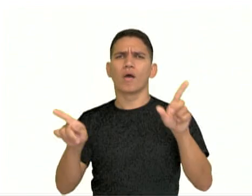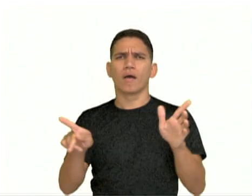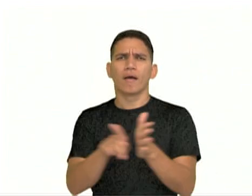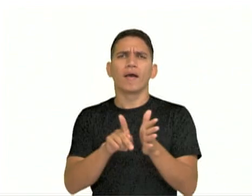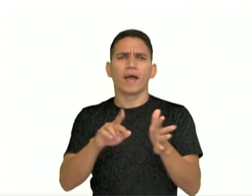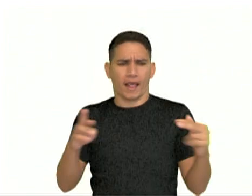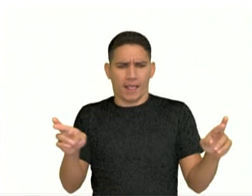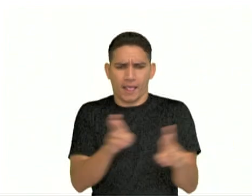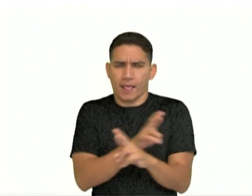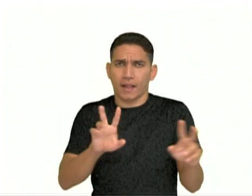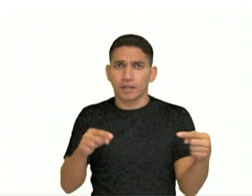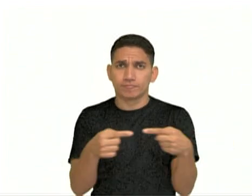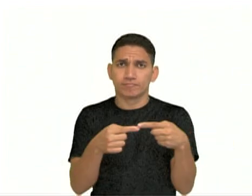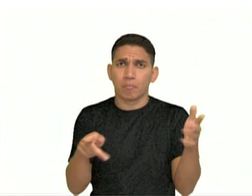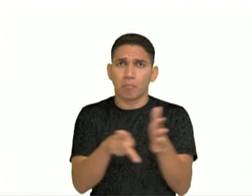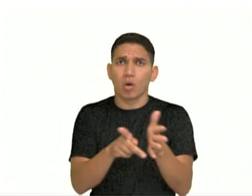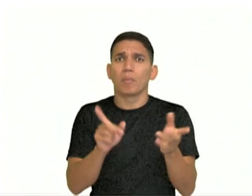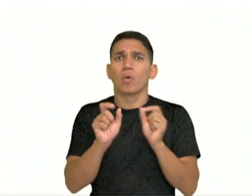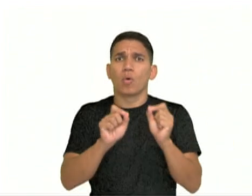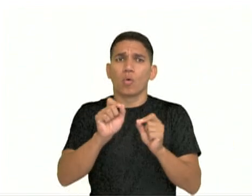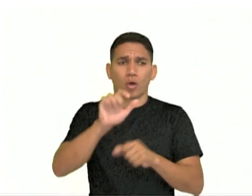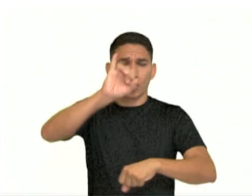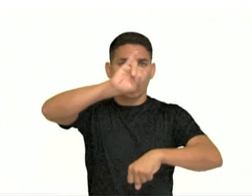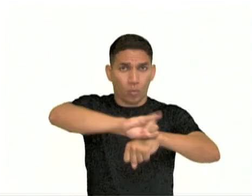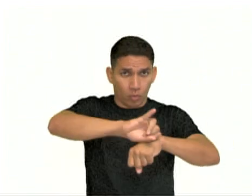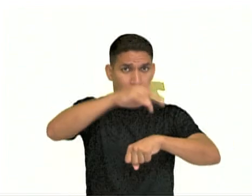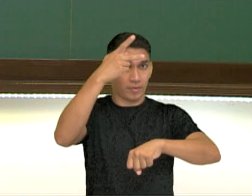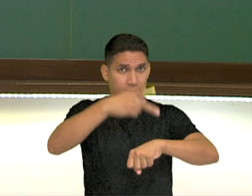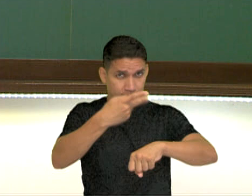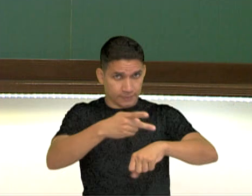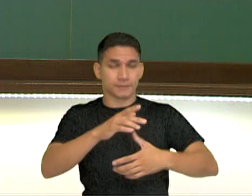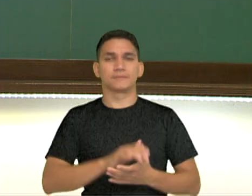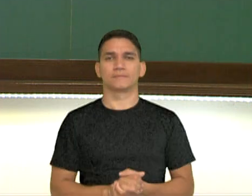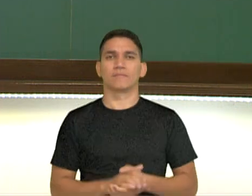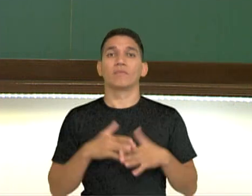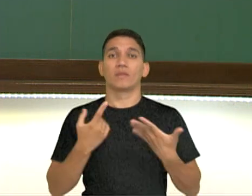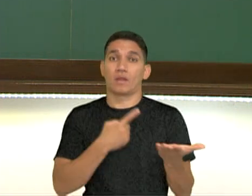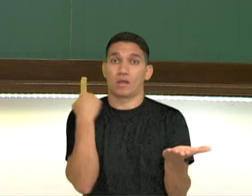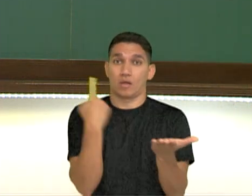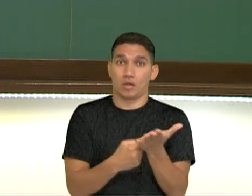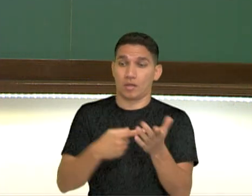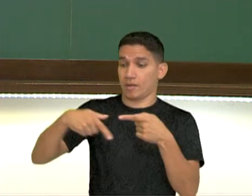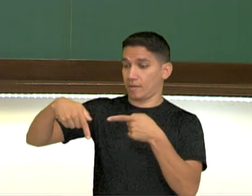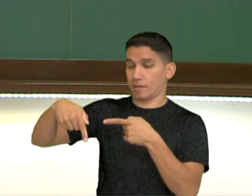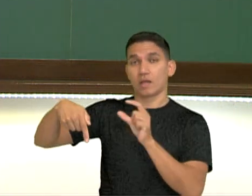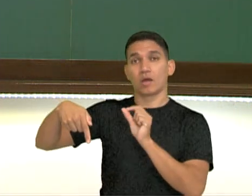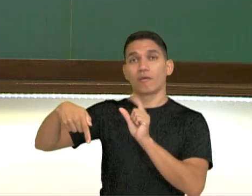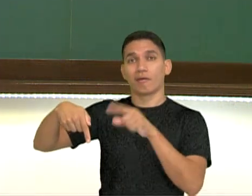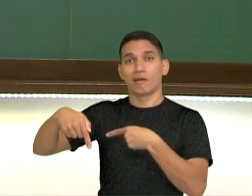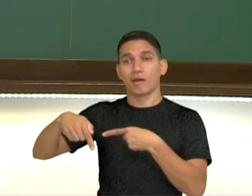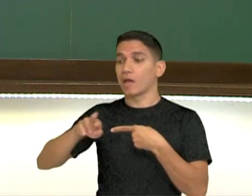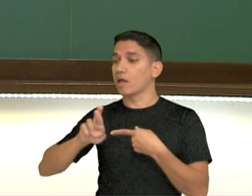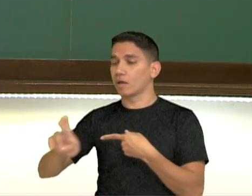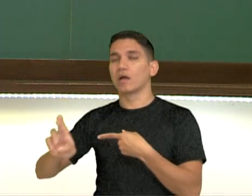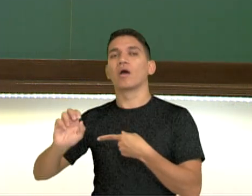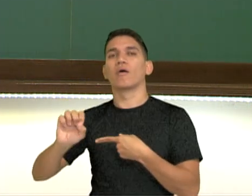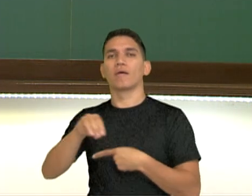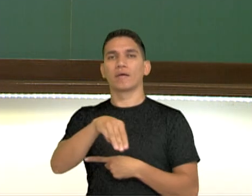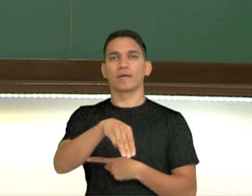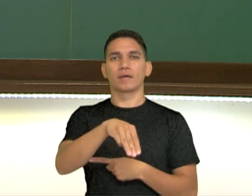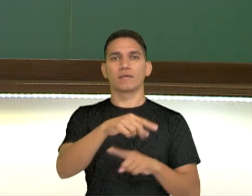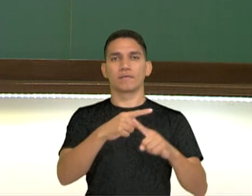coisa propriedade do próprio corpo em si, certo? Ela é definida como Q é igual a m vezes